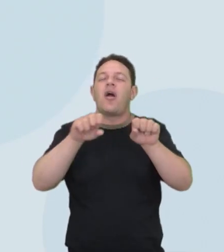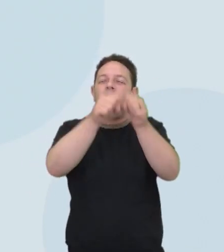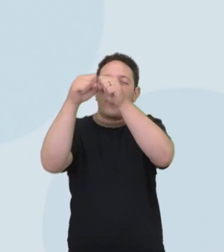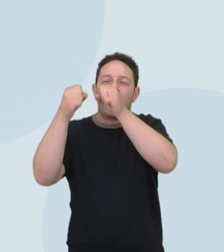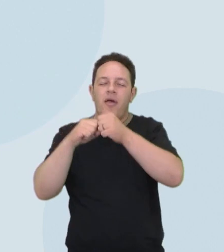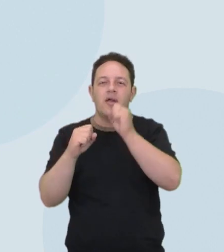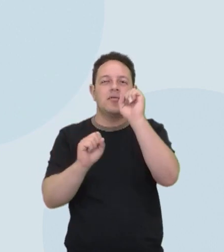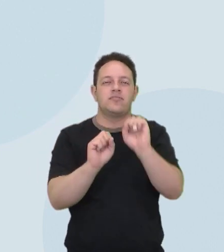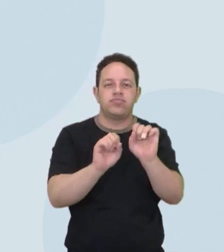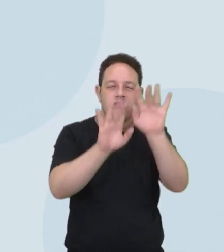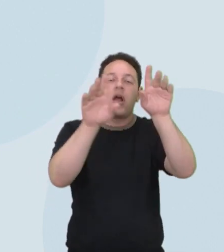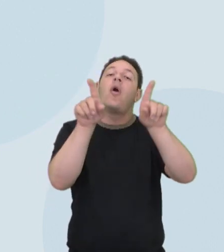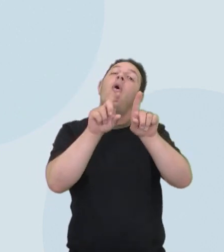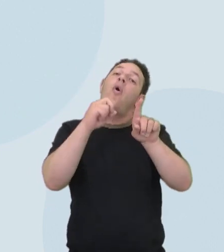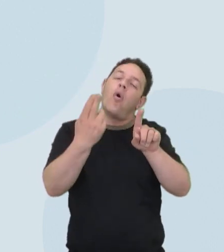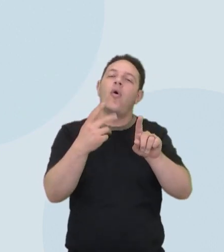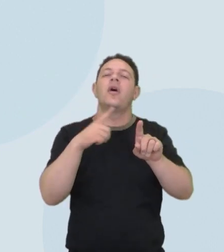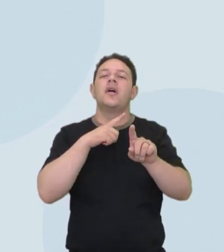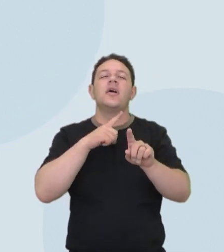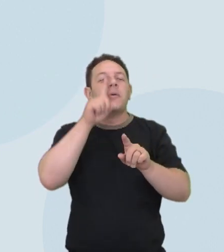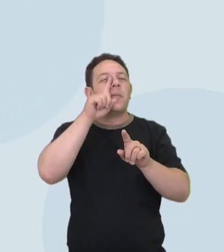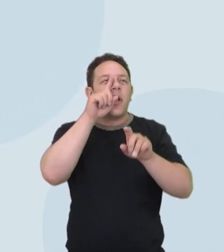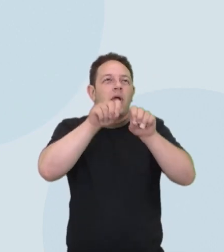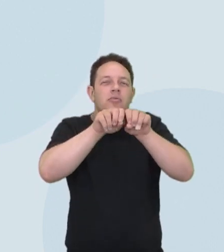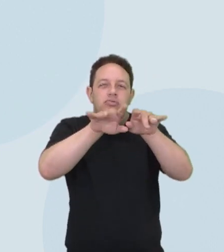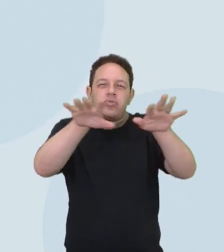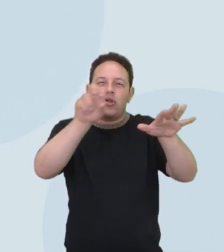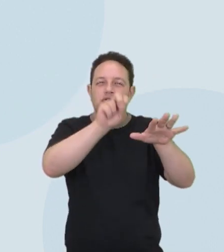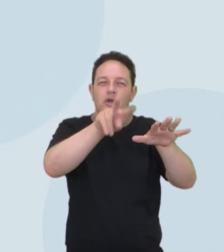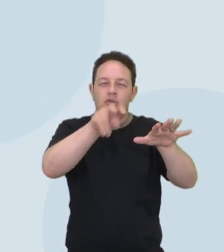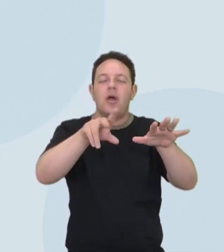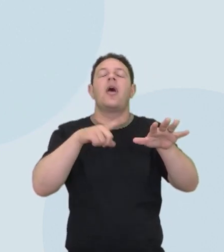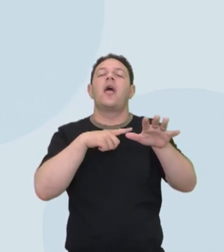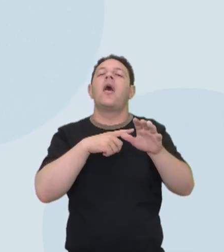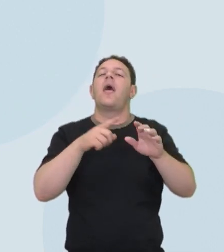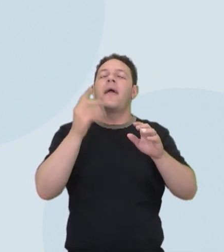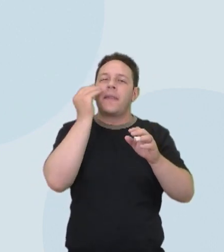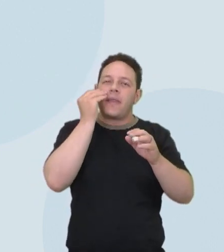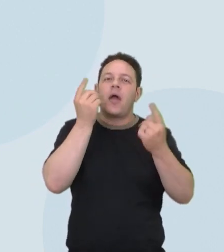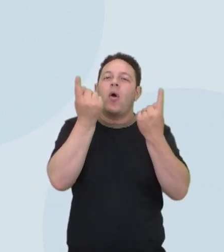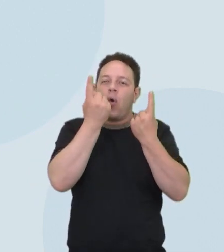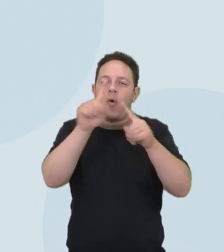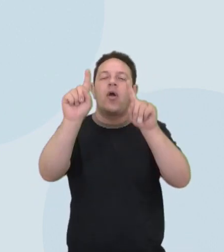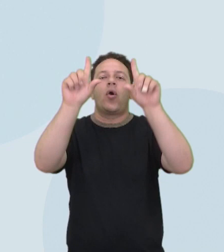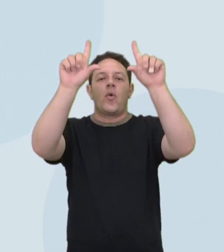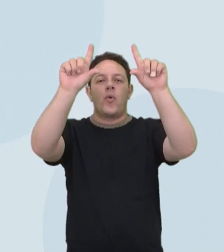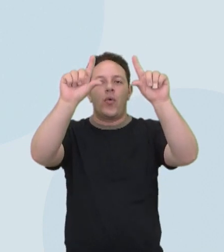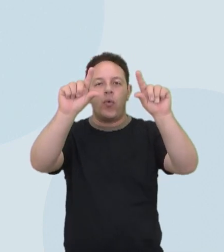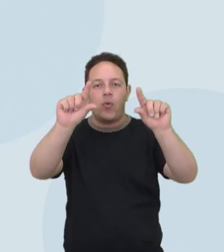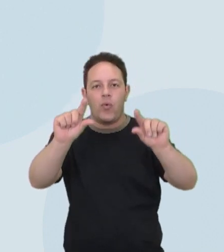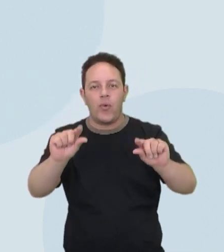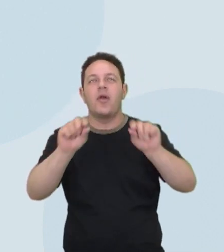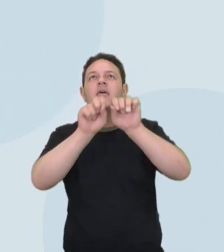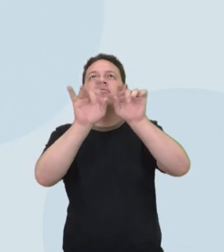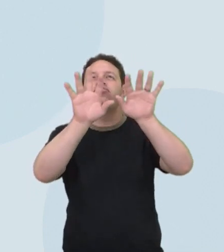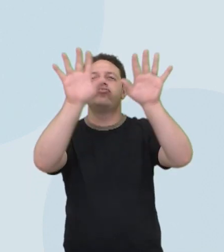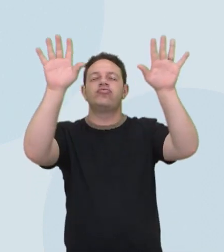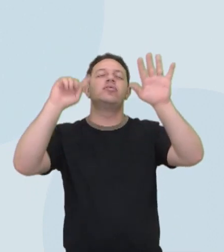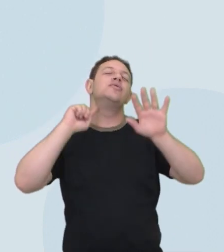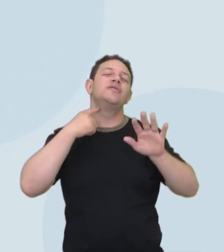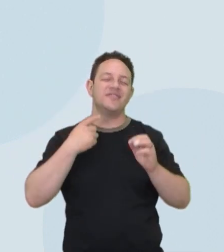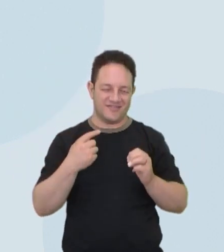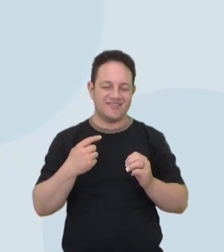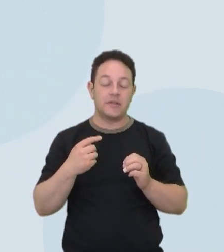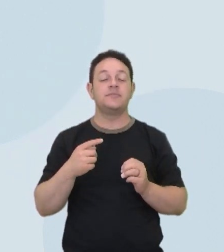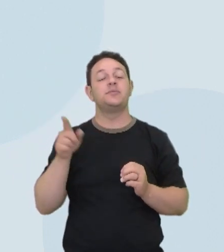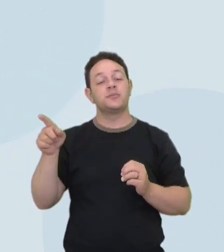baixa toxicidade. Então, é uma ferramenta para combater a contaminação e a poluição. Esse processo de biorremediação, a